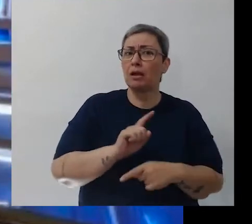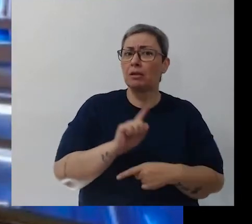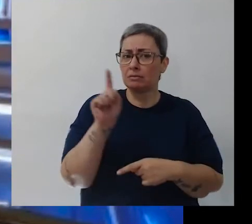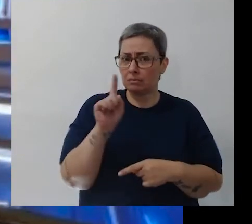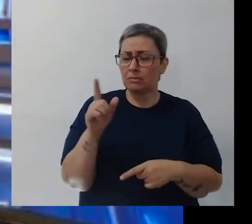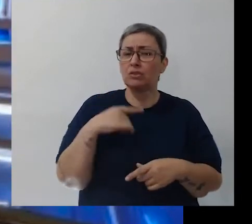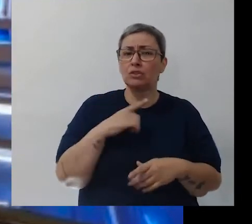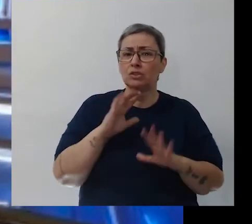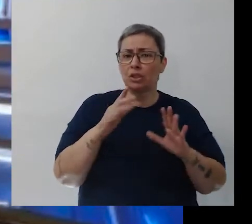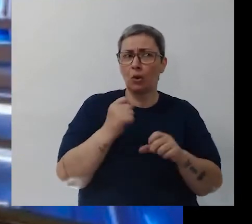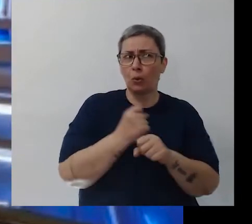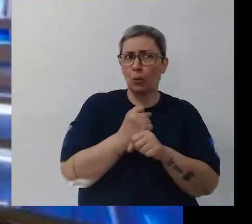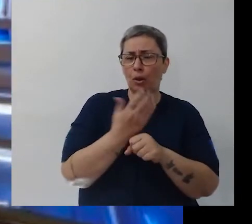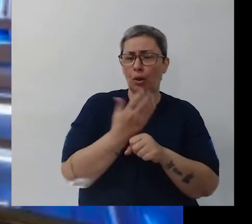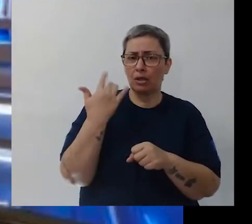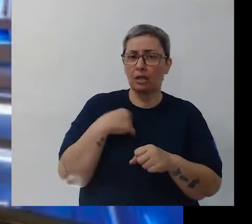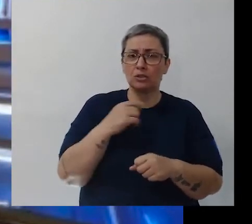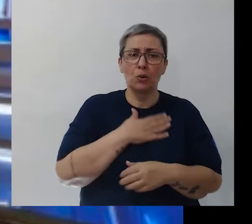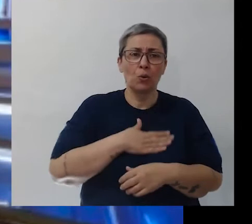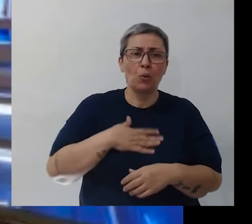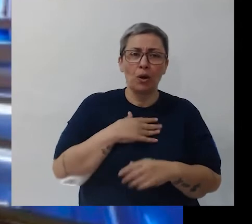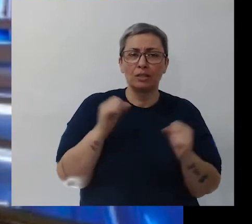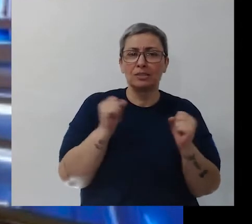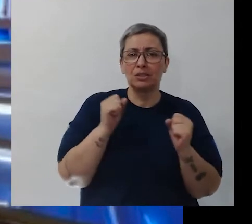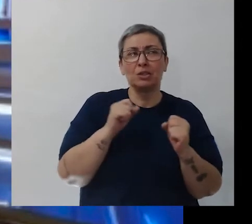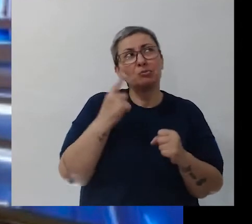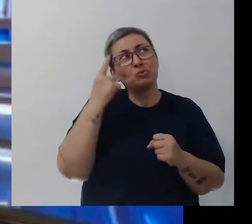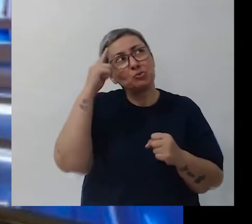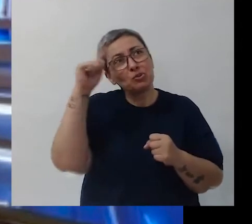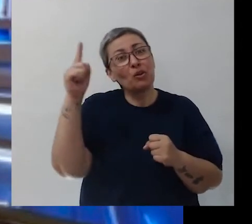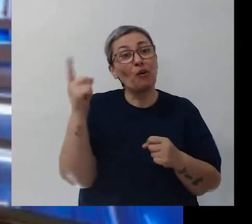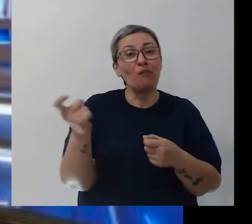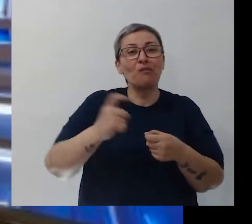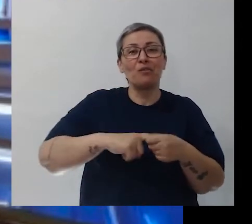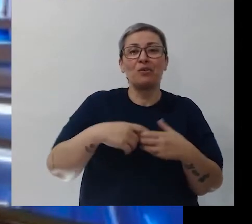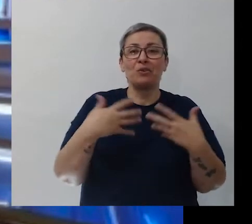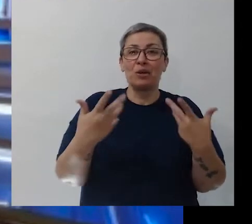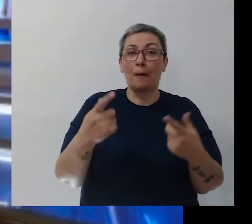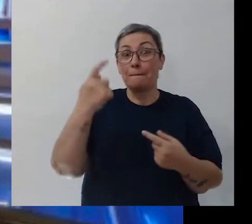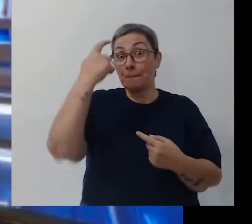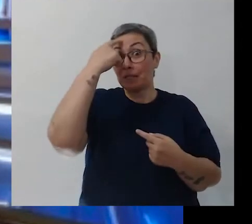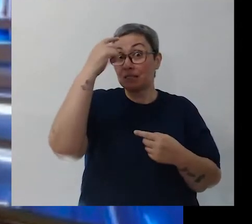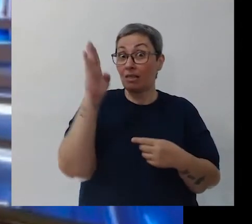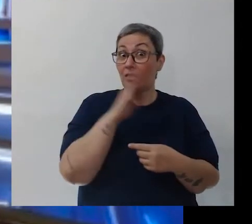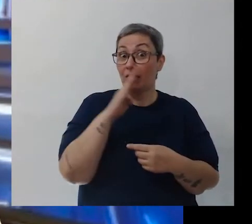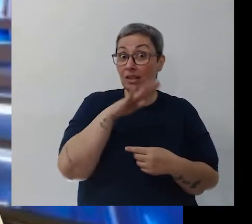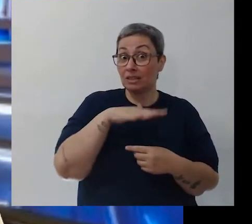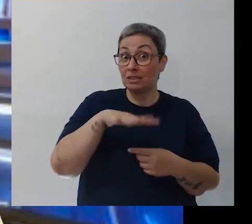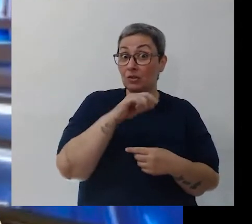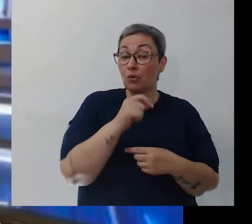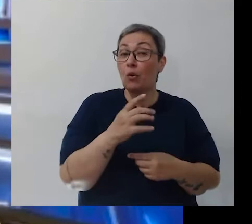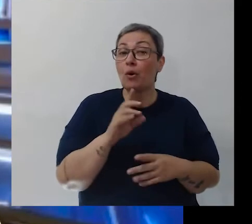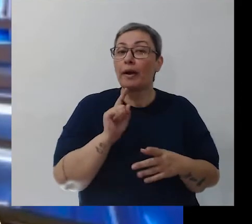né? Uns anos atrás. Aliás, adorei. Um dia, quem sabe, eu ainda volto lá, né? Pensando no bairro dos Pimentas, eu gostaria de